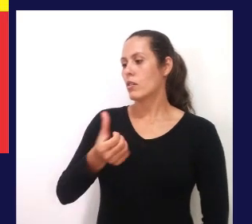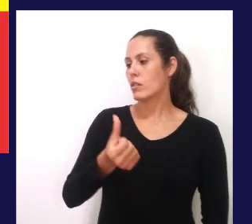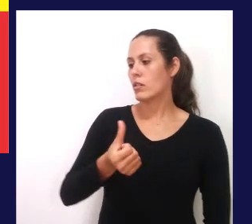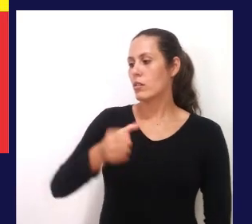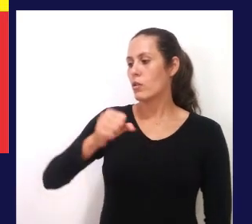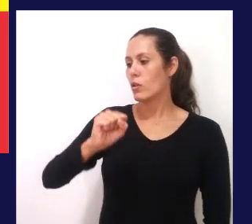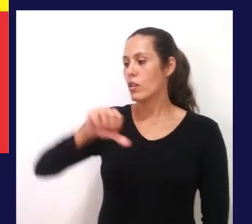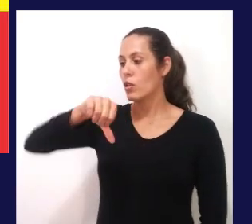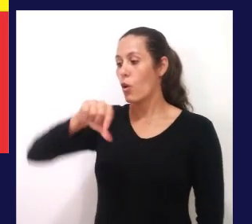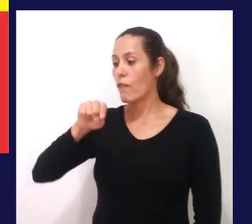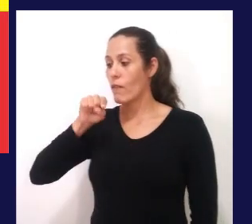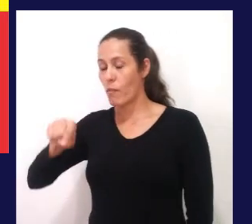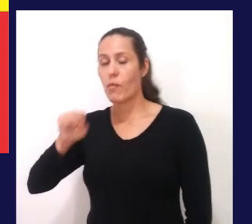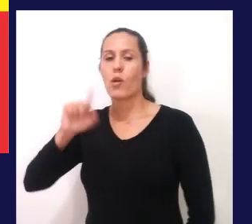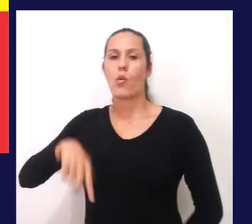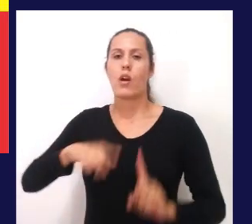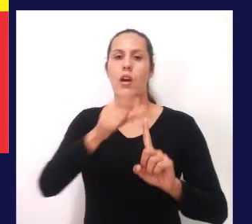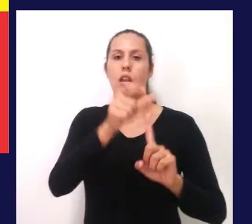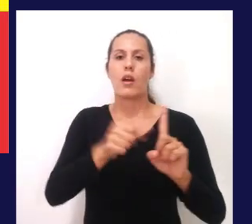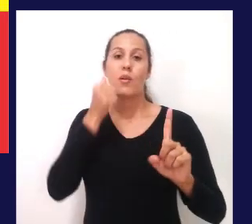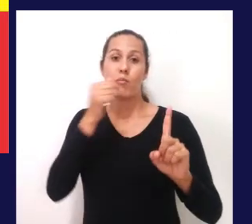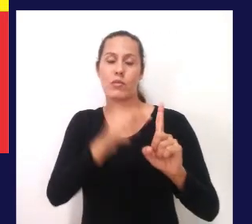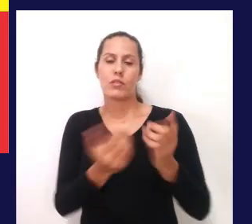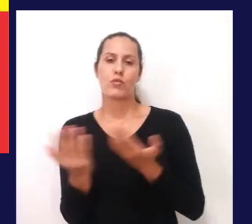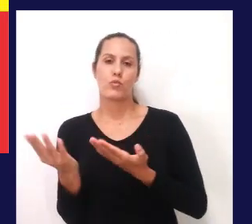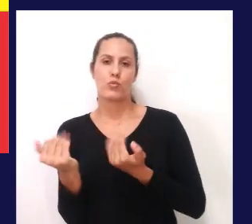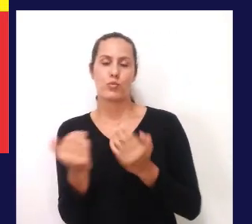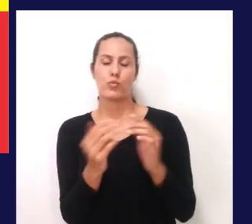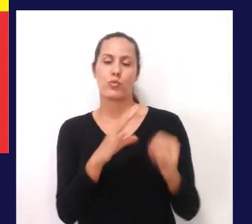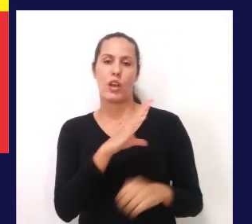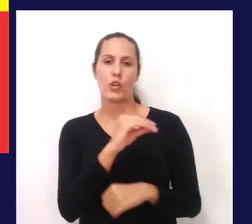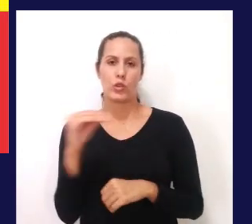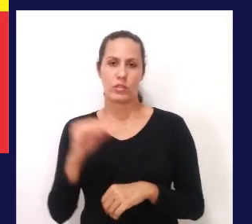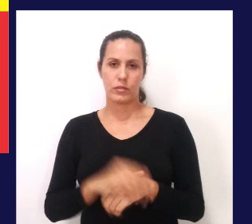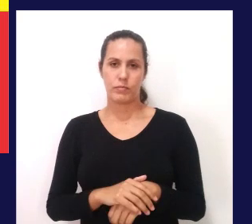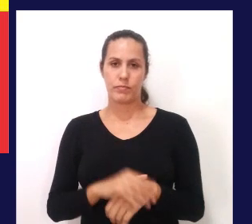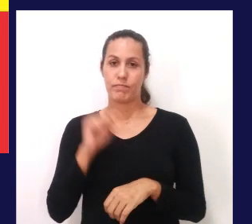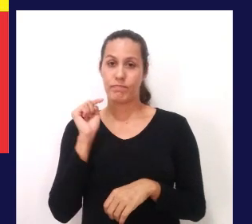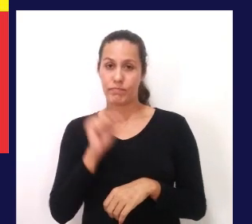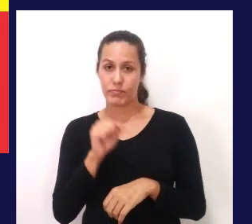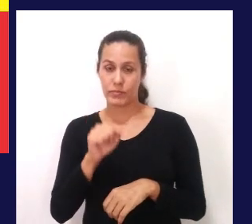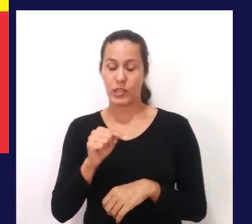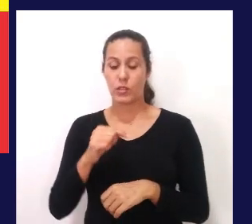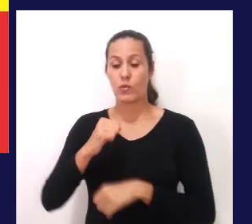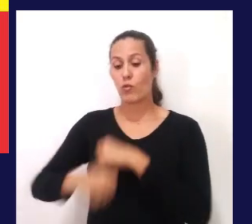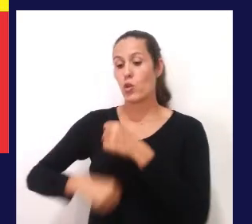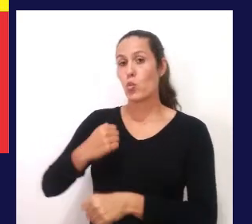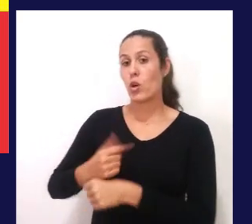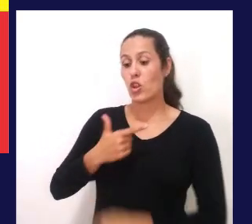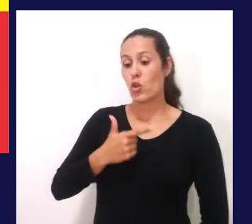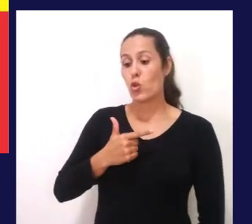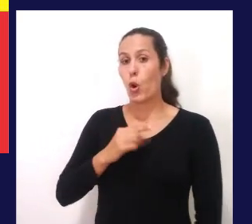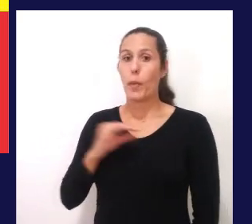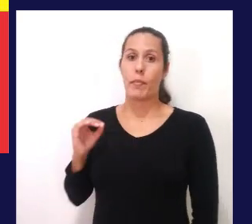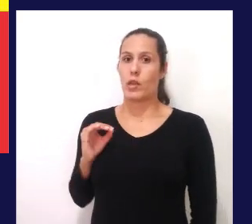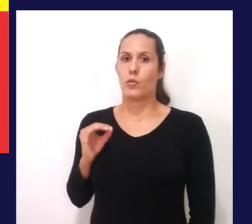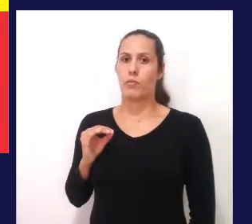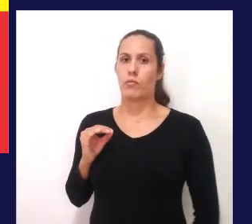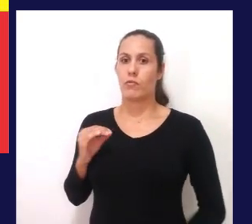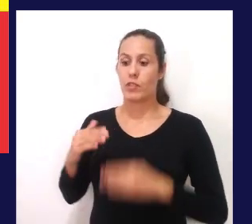689 mil, eram de adolescentes. Isso são dados que foram dados no ano de